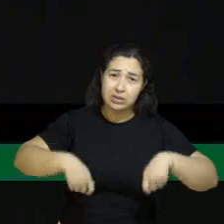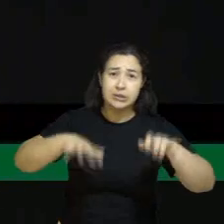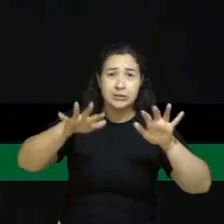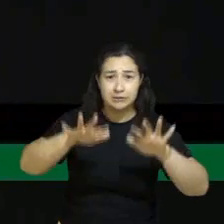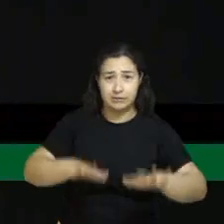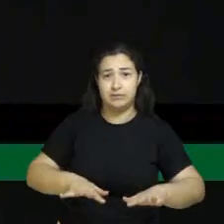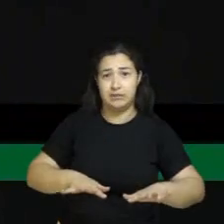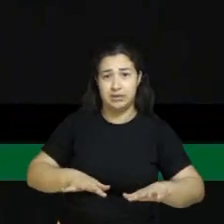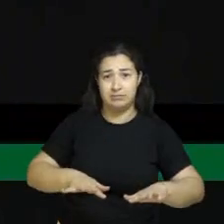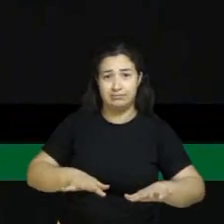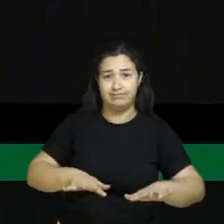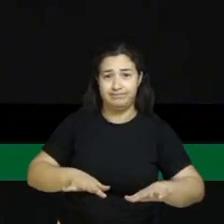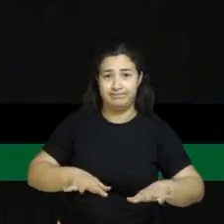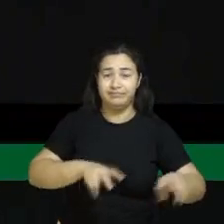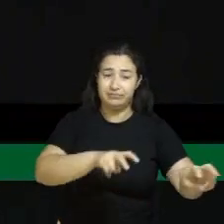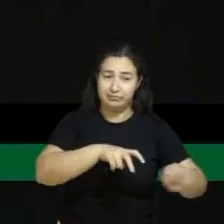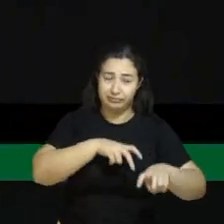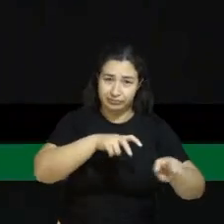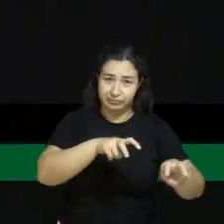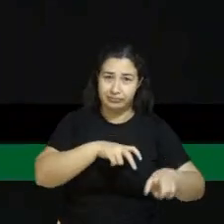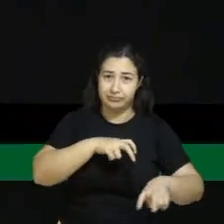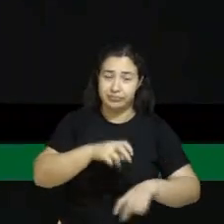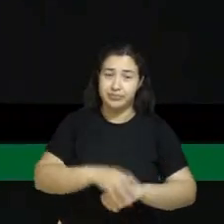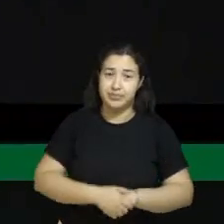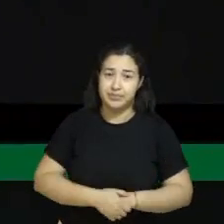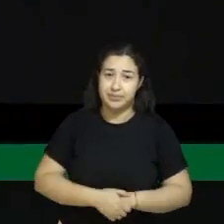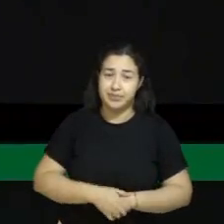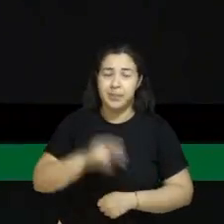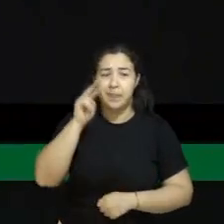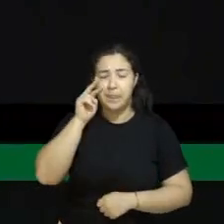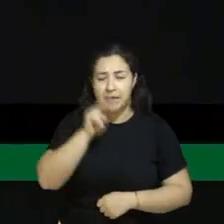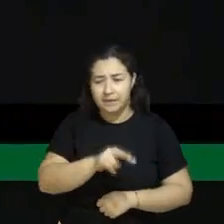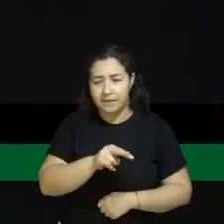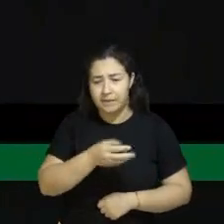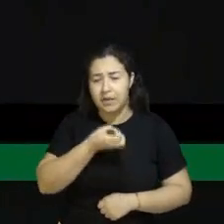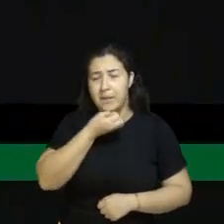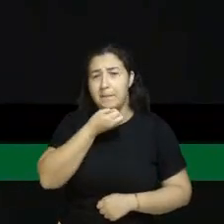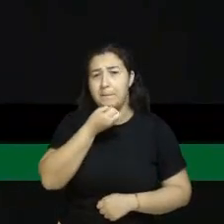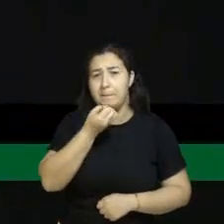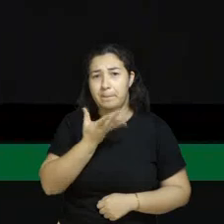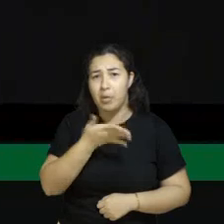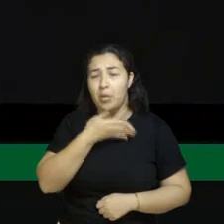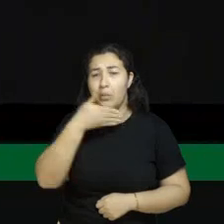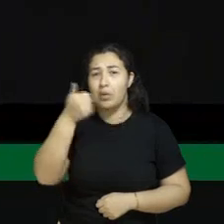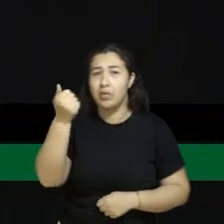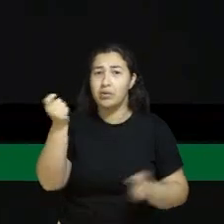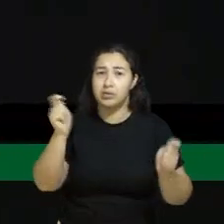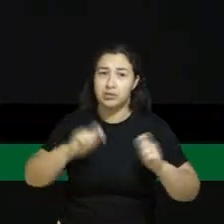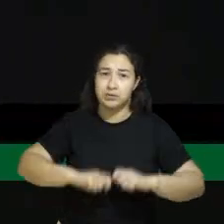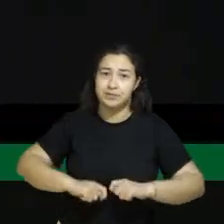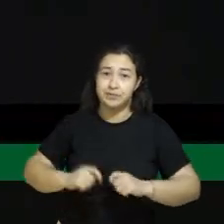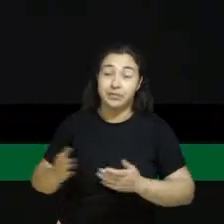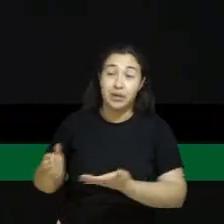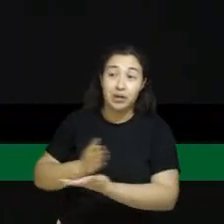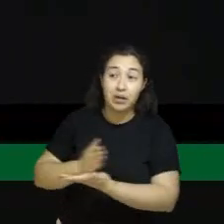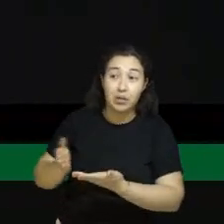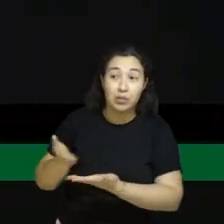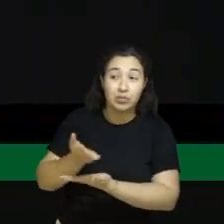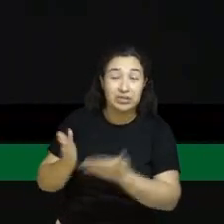enxerguem boas perspectivas no setor. Alguns gargalos, se não resolvidos, ameaçam